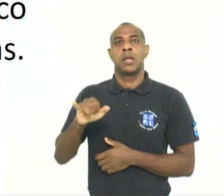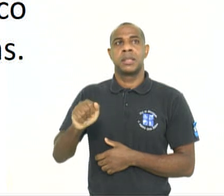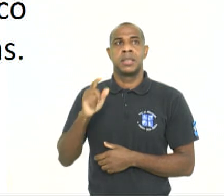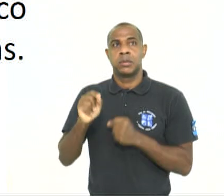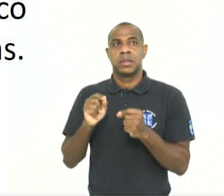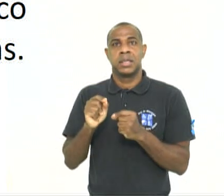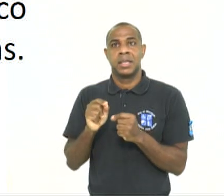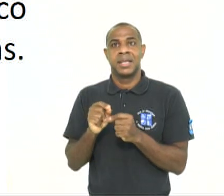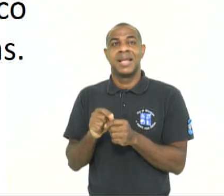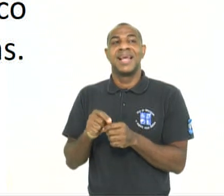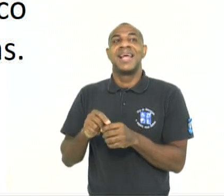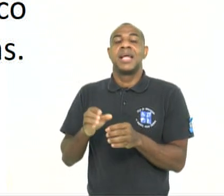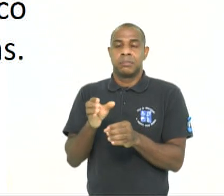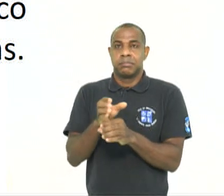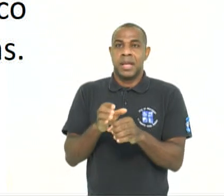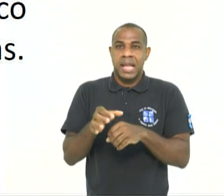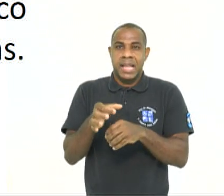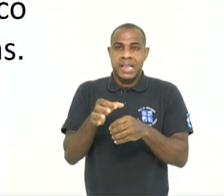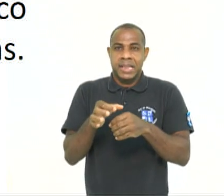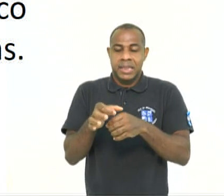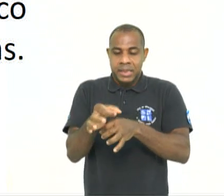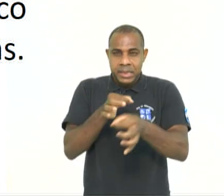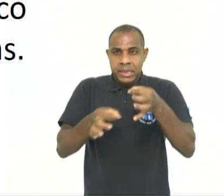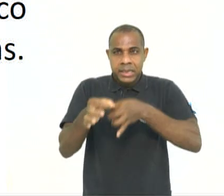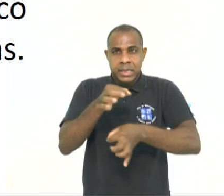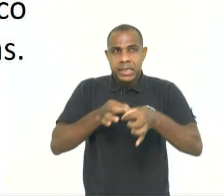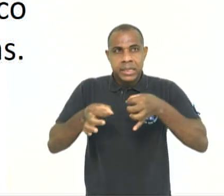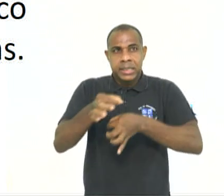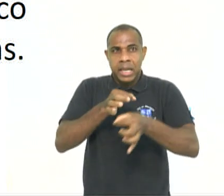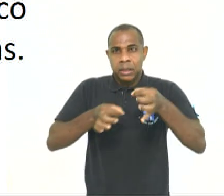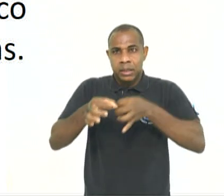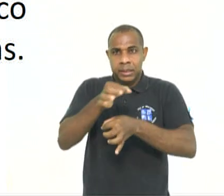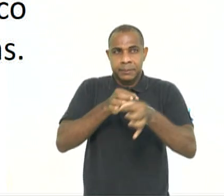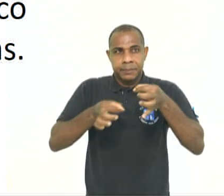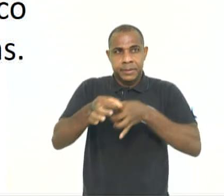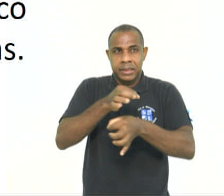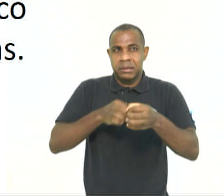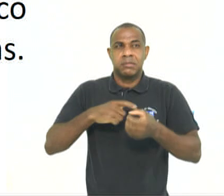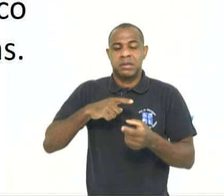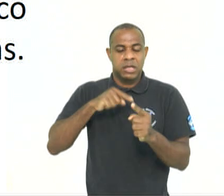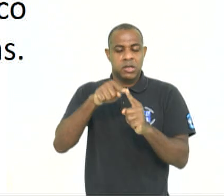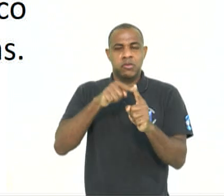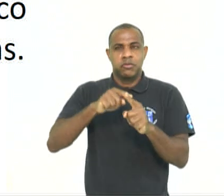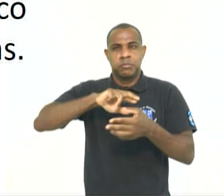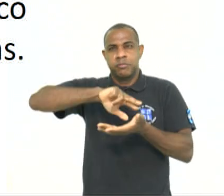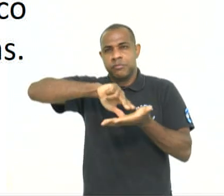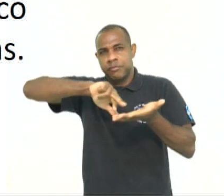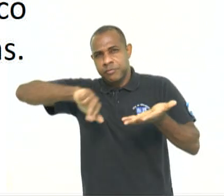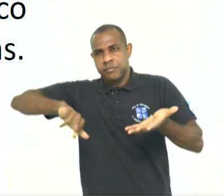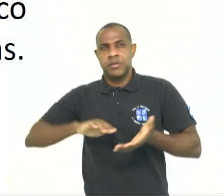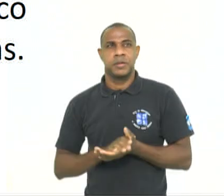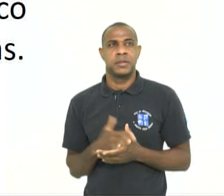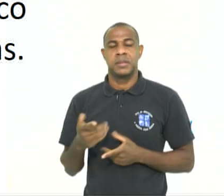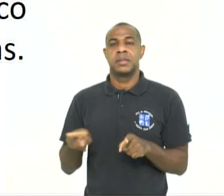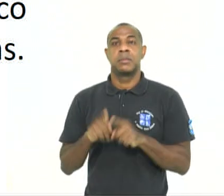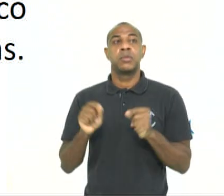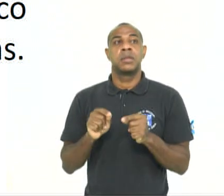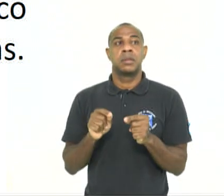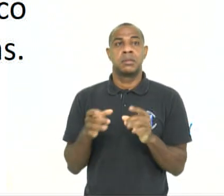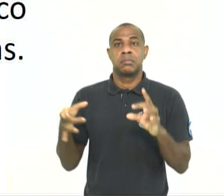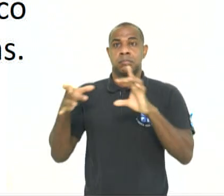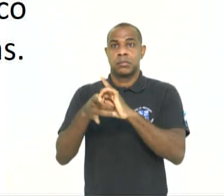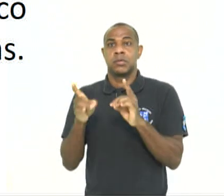medulares pluripotentes, ou seja, elas podem dar origem a diversos tipos de células sanguíneas, não a um só, diversos, e são descendentes